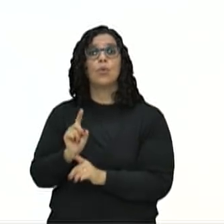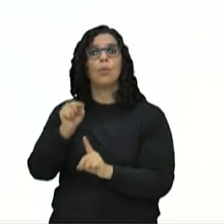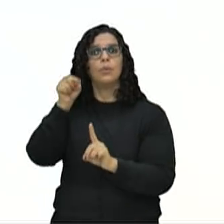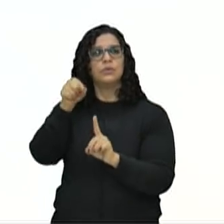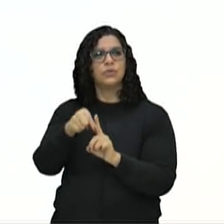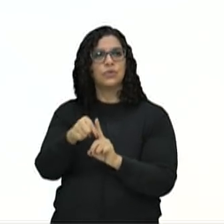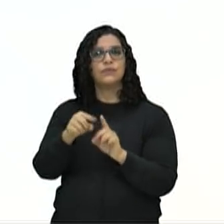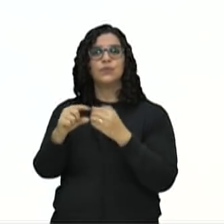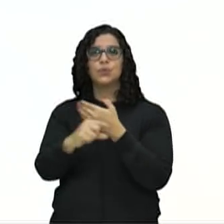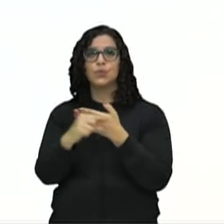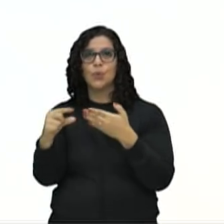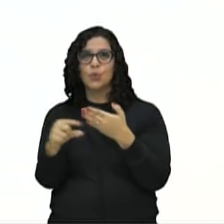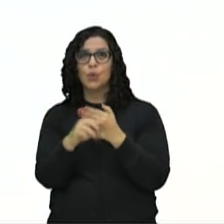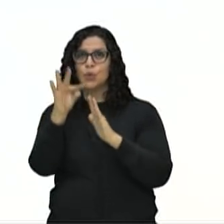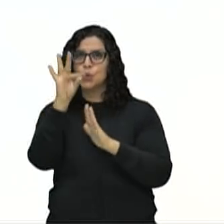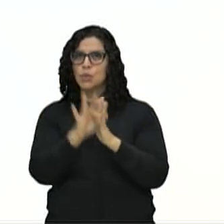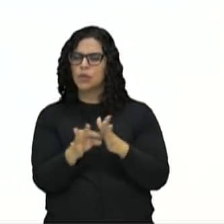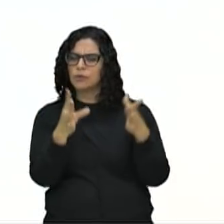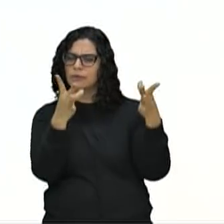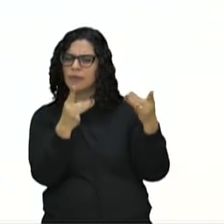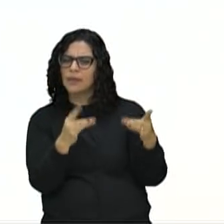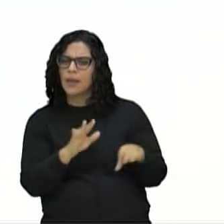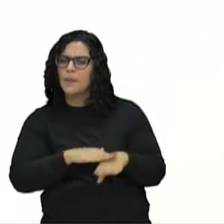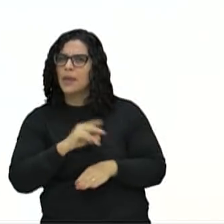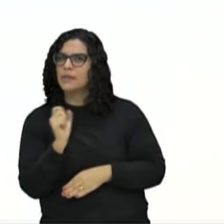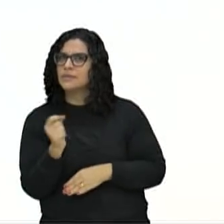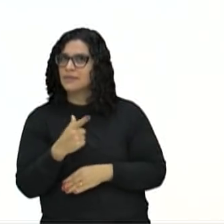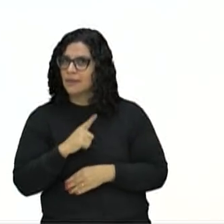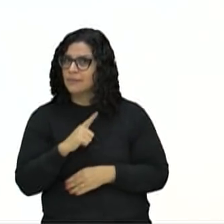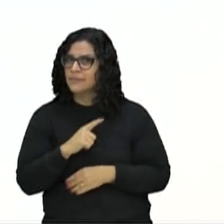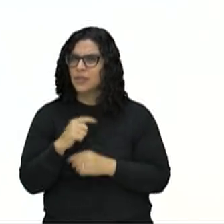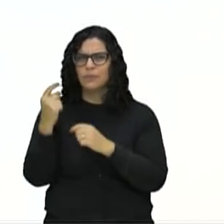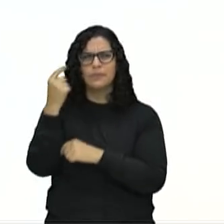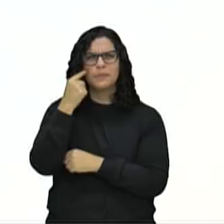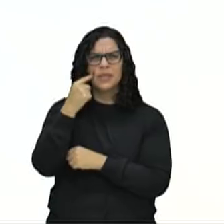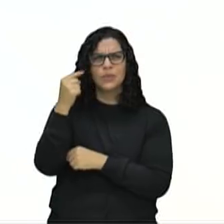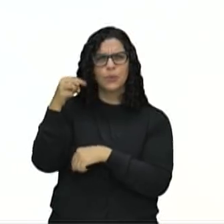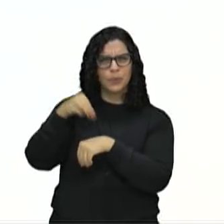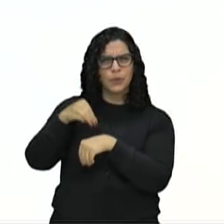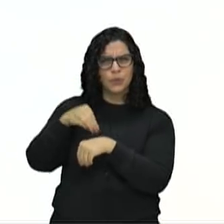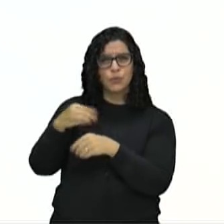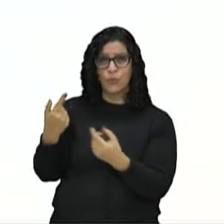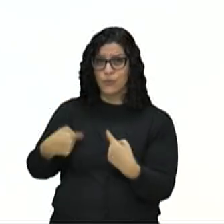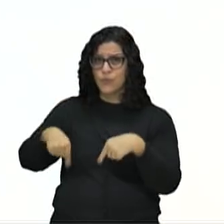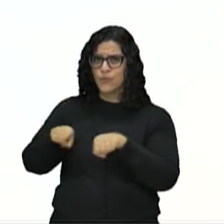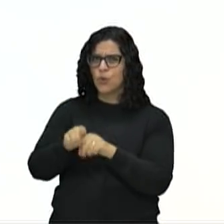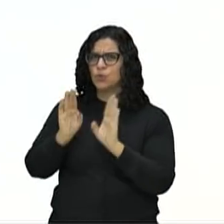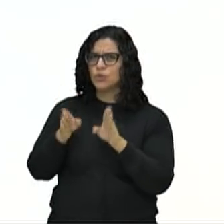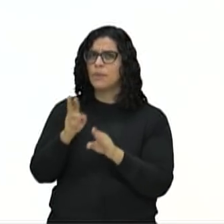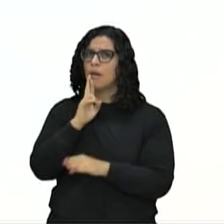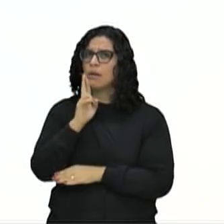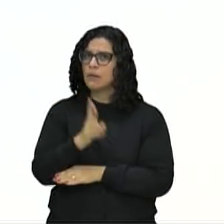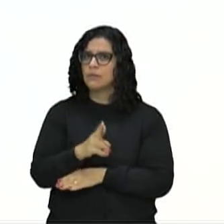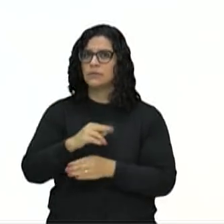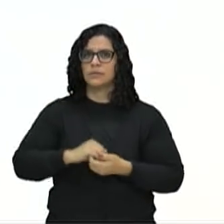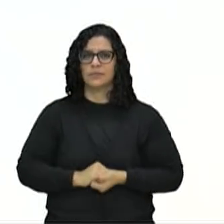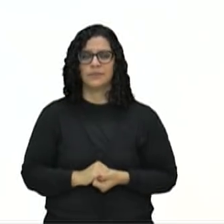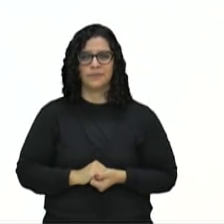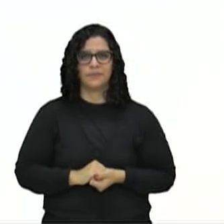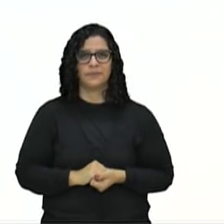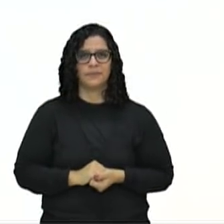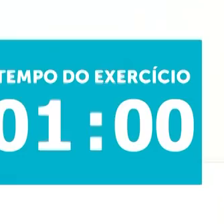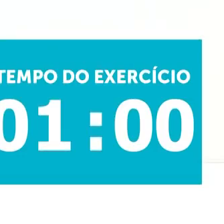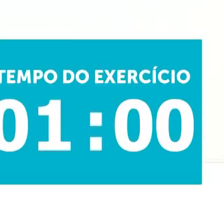de deixar o texto mais elaborado? Pensa alguns minutinhos aí, já voltamos para marcar a